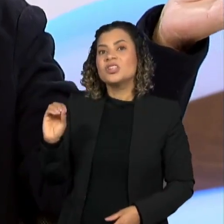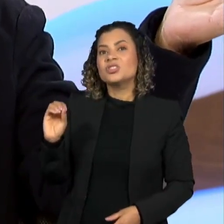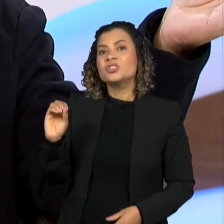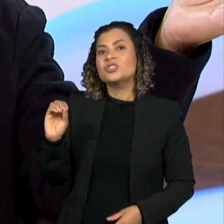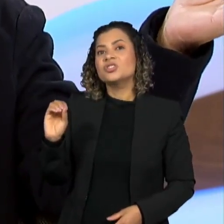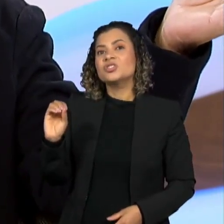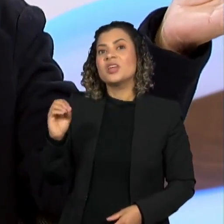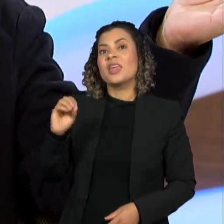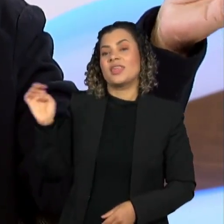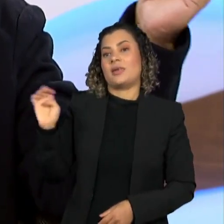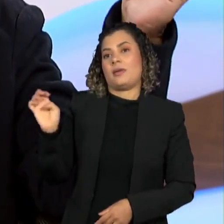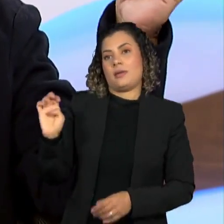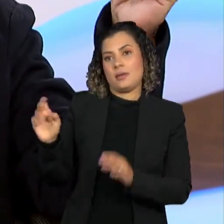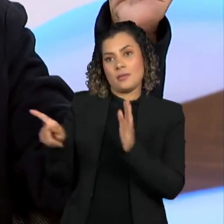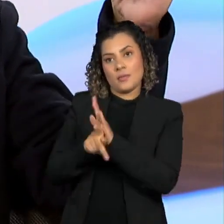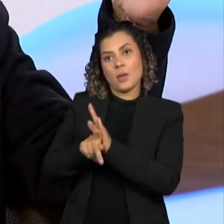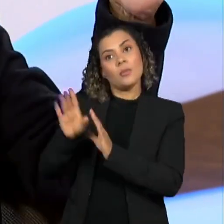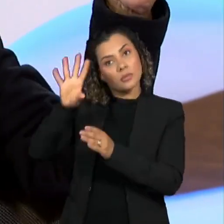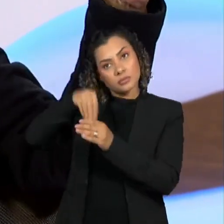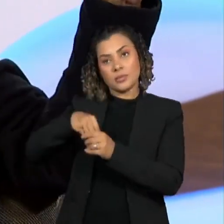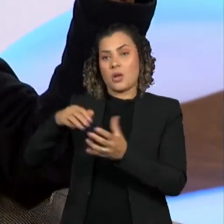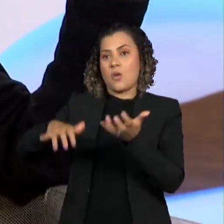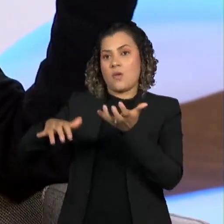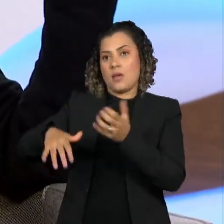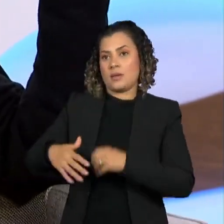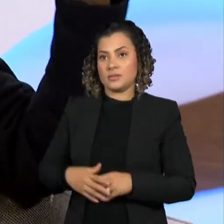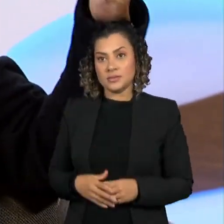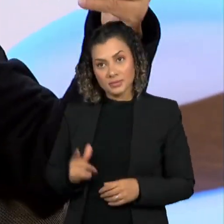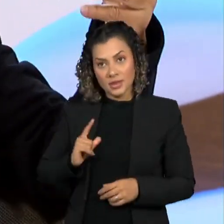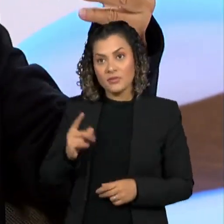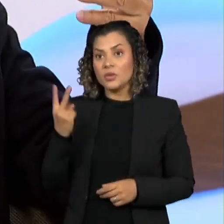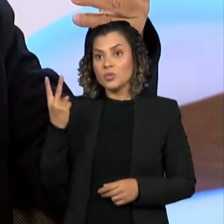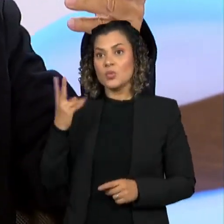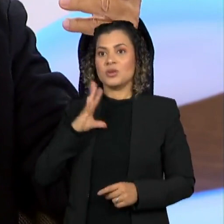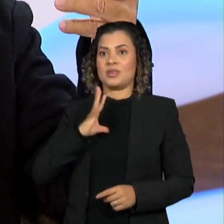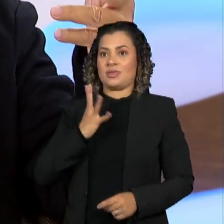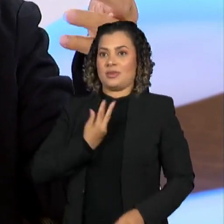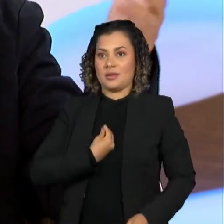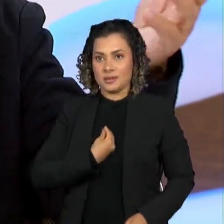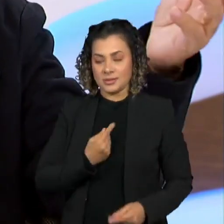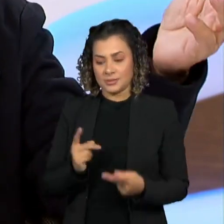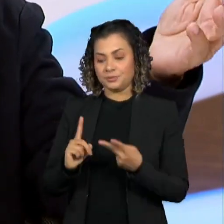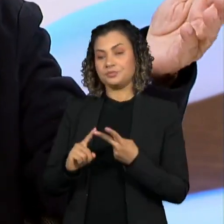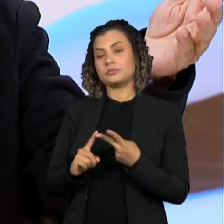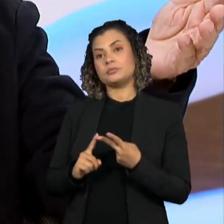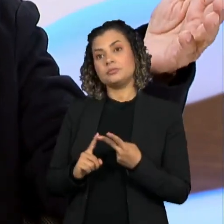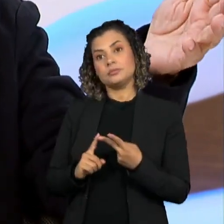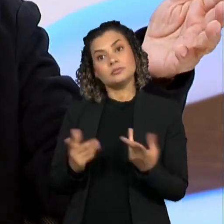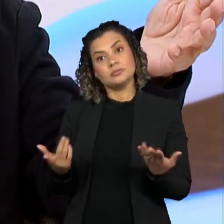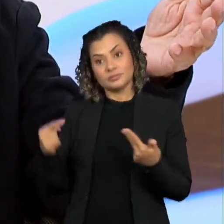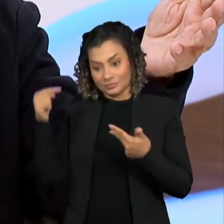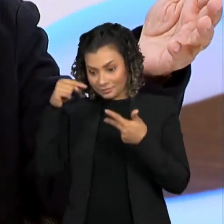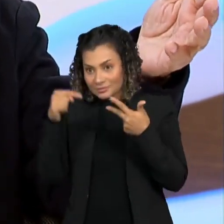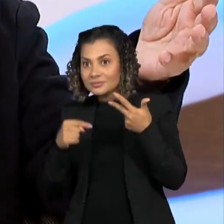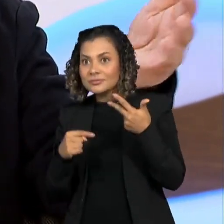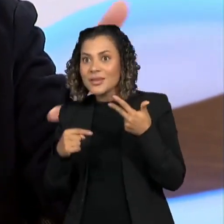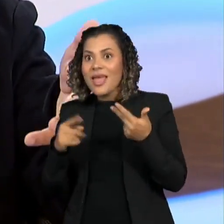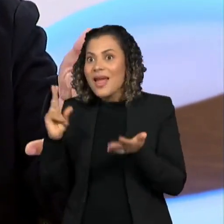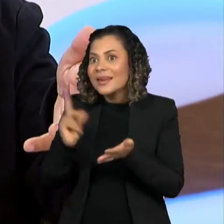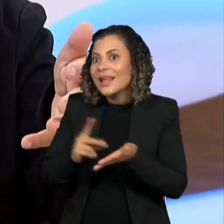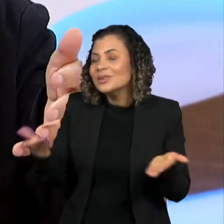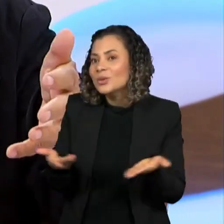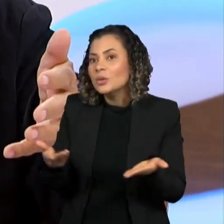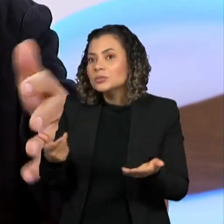20 gays no Congresso duas trans né tudo isso é uma realidade que talvez